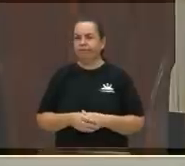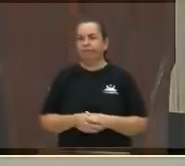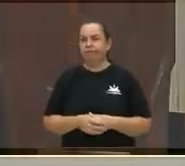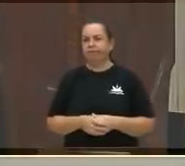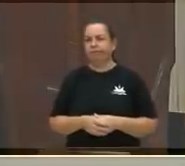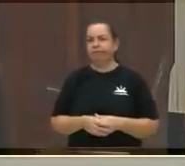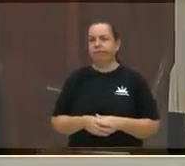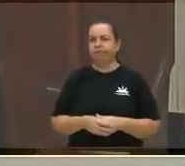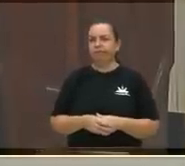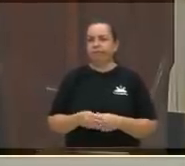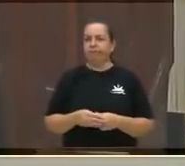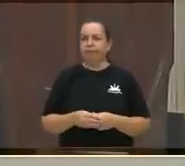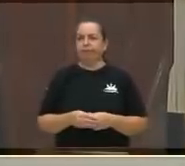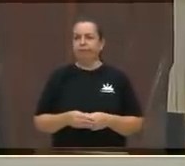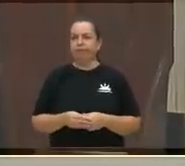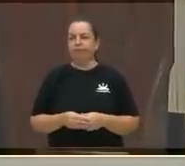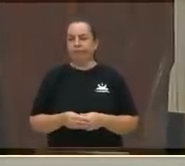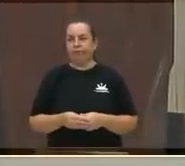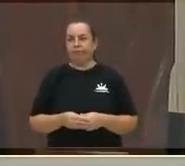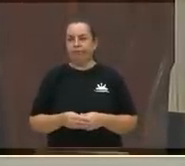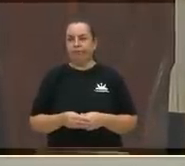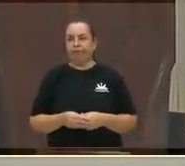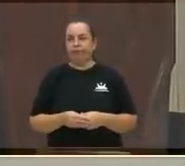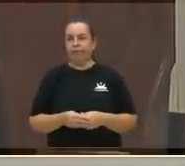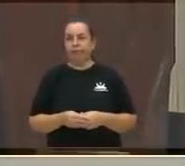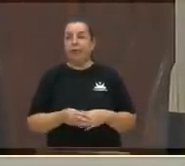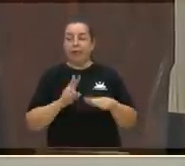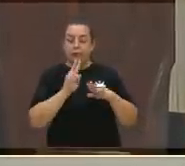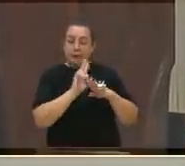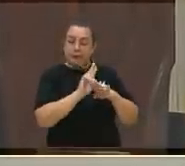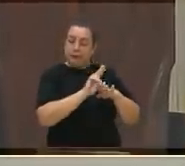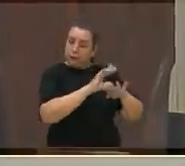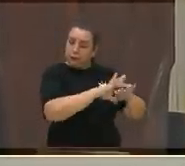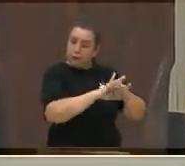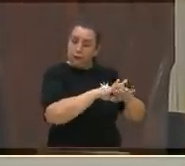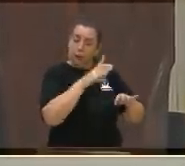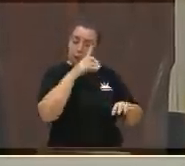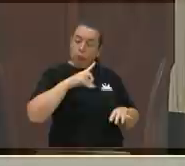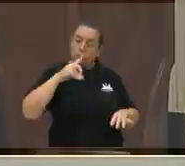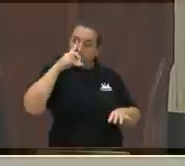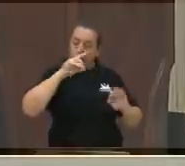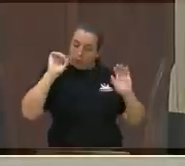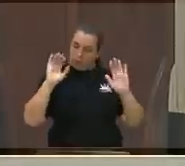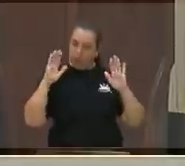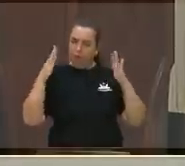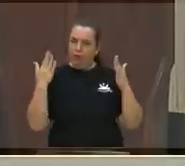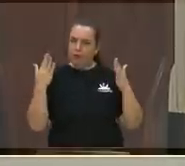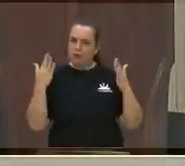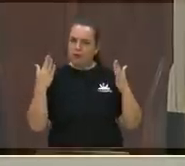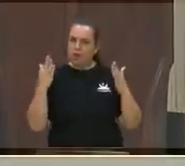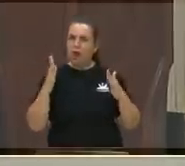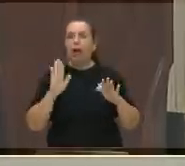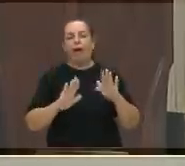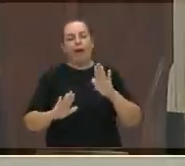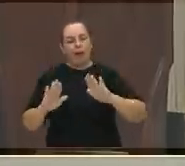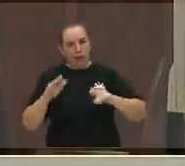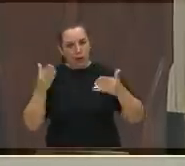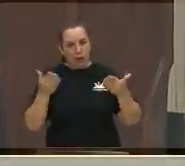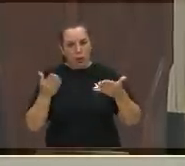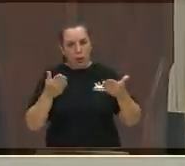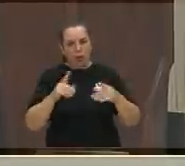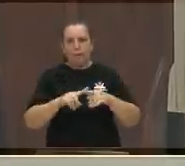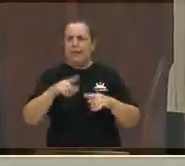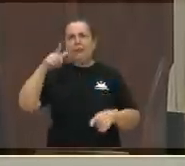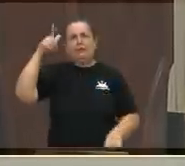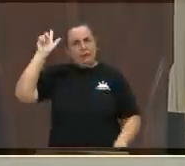e guardar domingos e festas de guarda talvez agora nesse período não